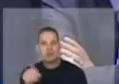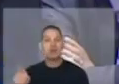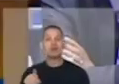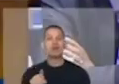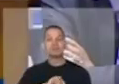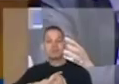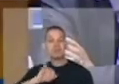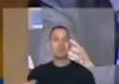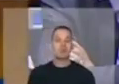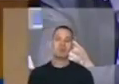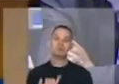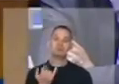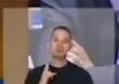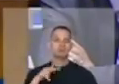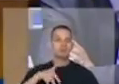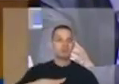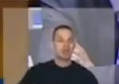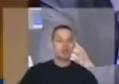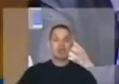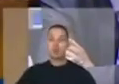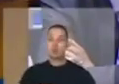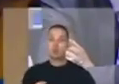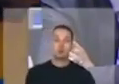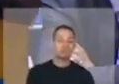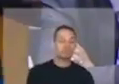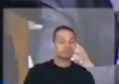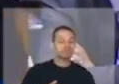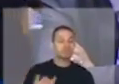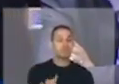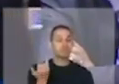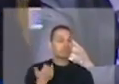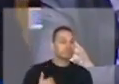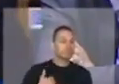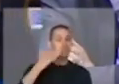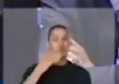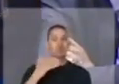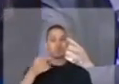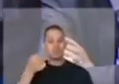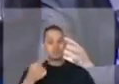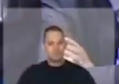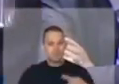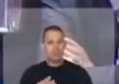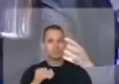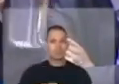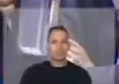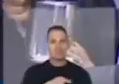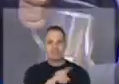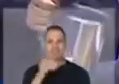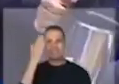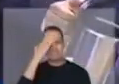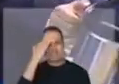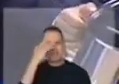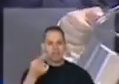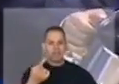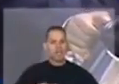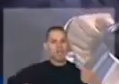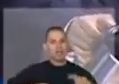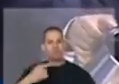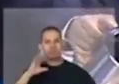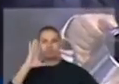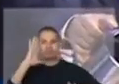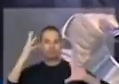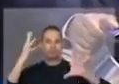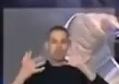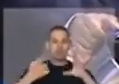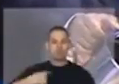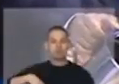essa oportunidade, que é única para quem faz política, para quem sabe que, através da política, é que